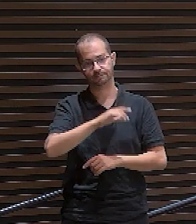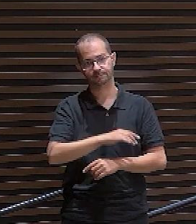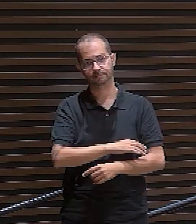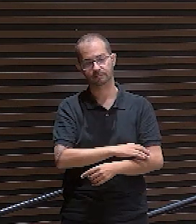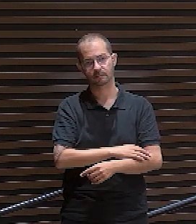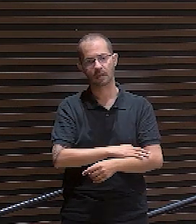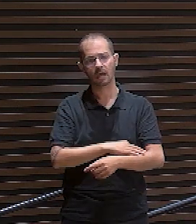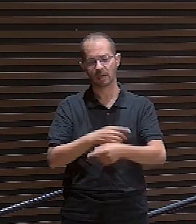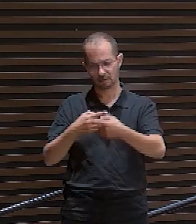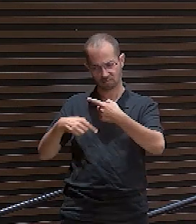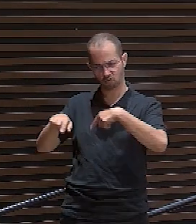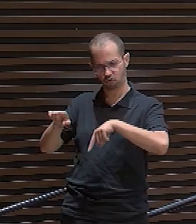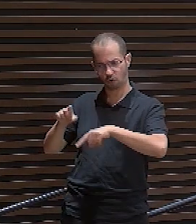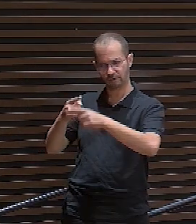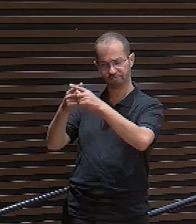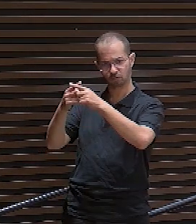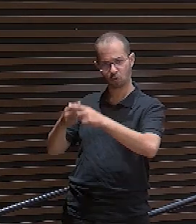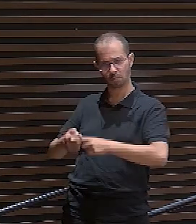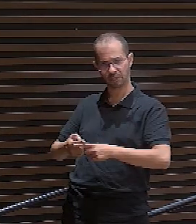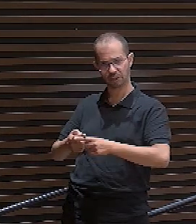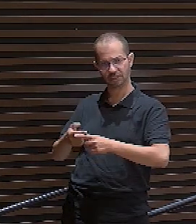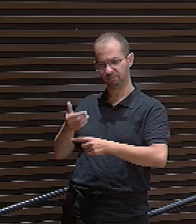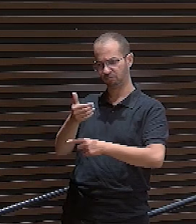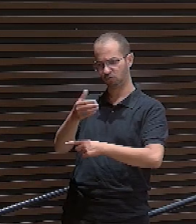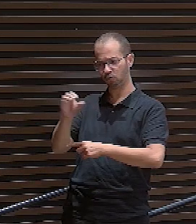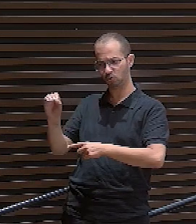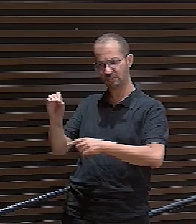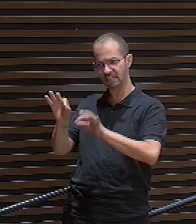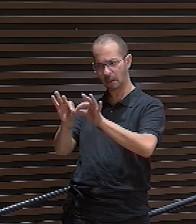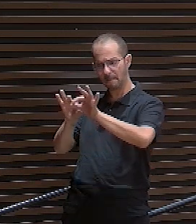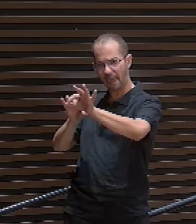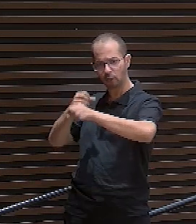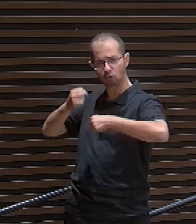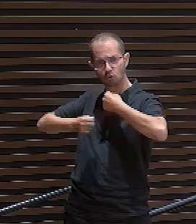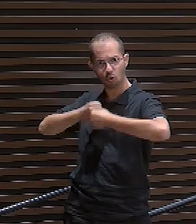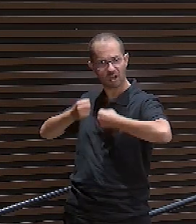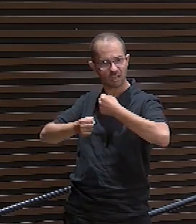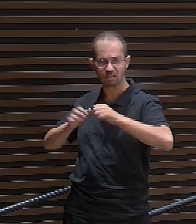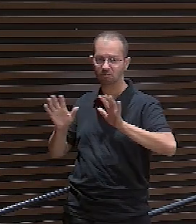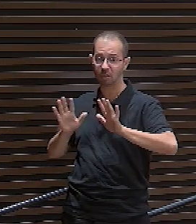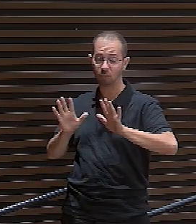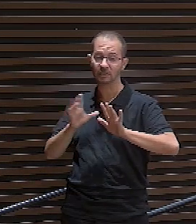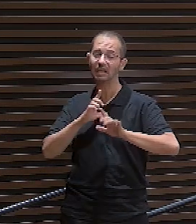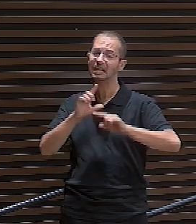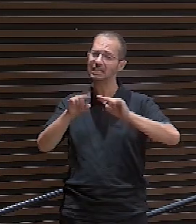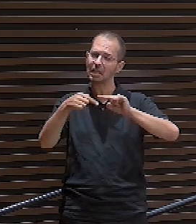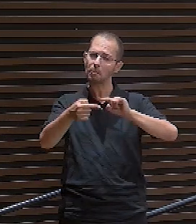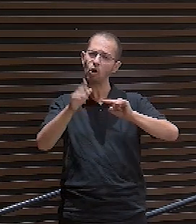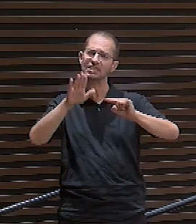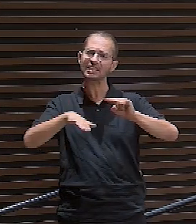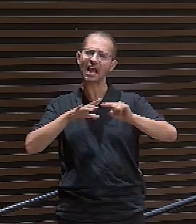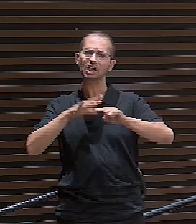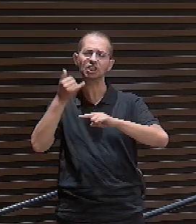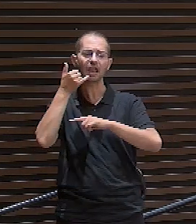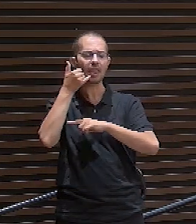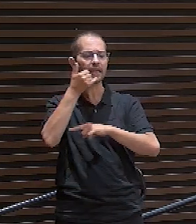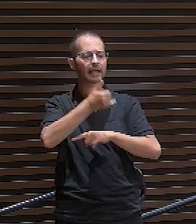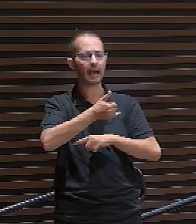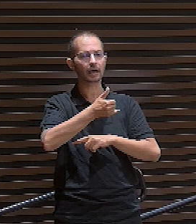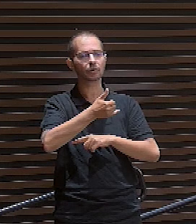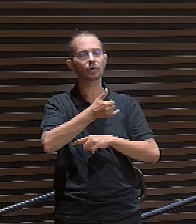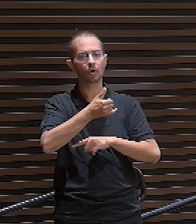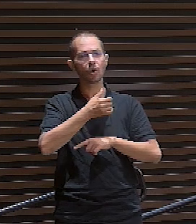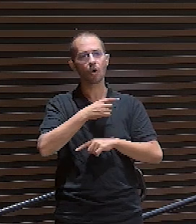Ele não foi competir os 100 metros rasos. Mais tarde, Lindell competiu em